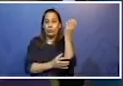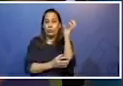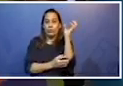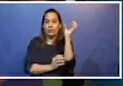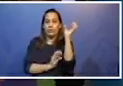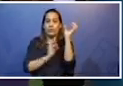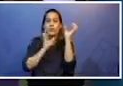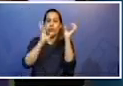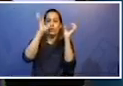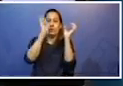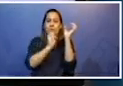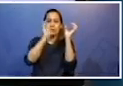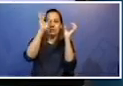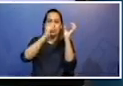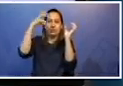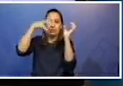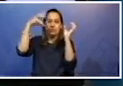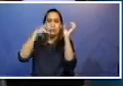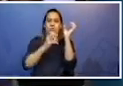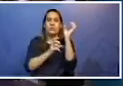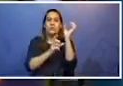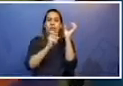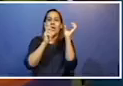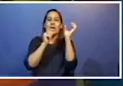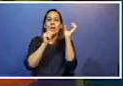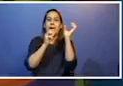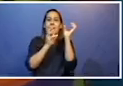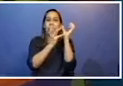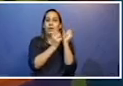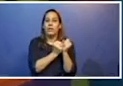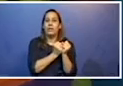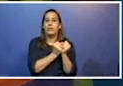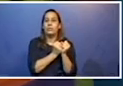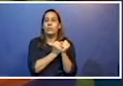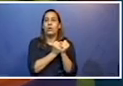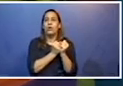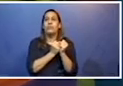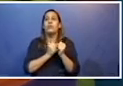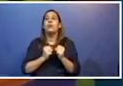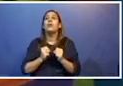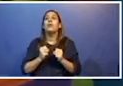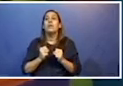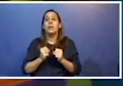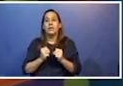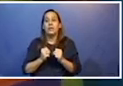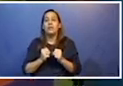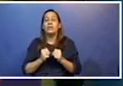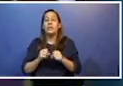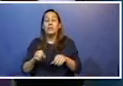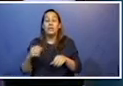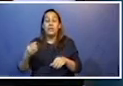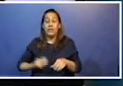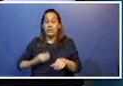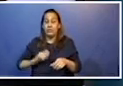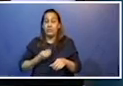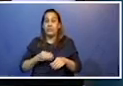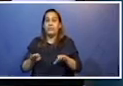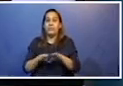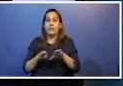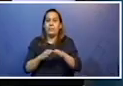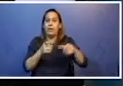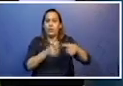sobreviver à falta de chuva. O cacto é uma planta adaptada a ambientes com muito sol e a falta de